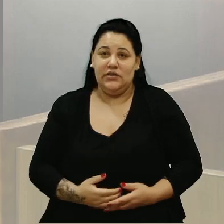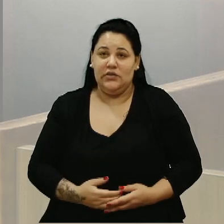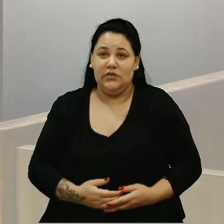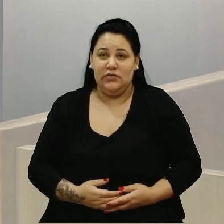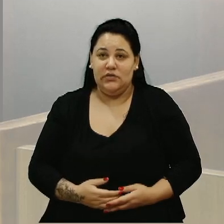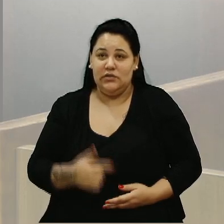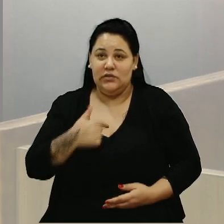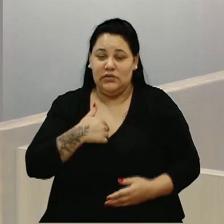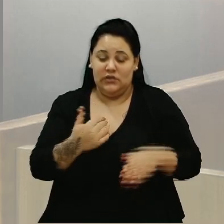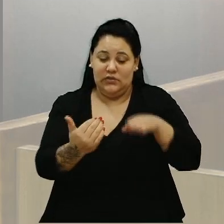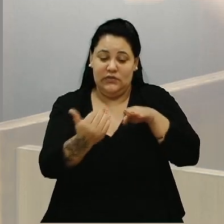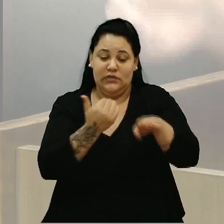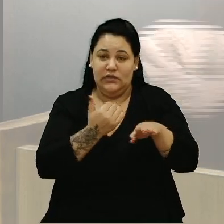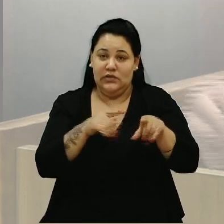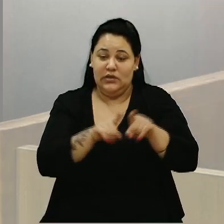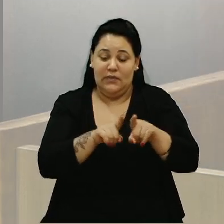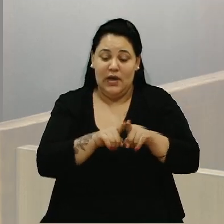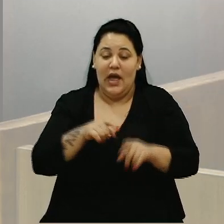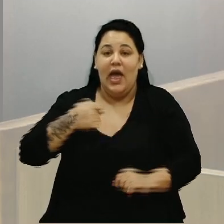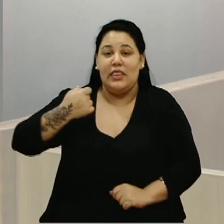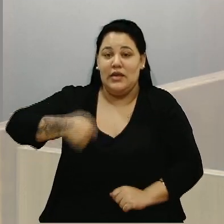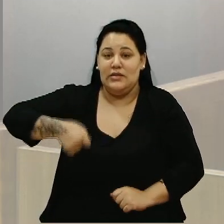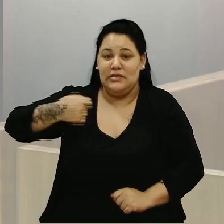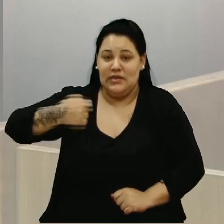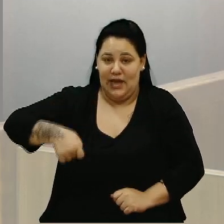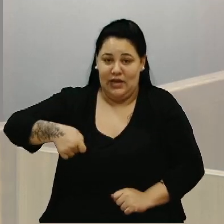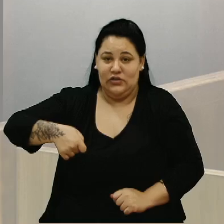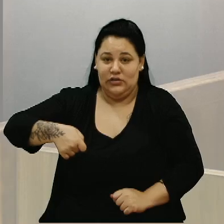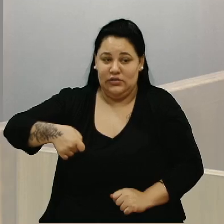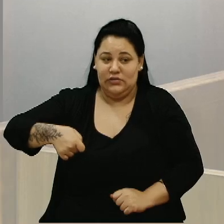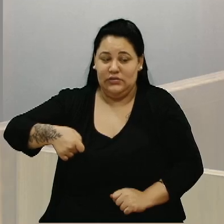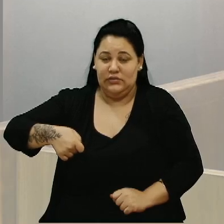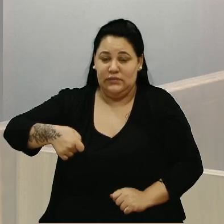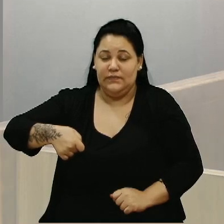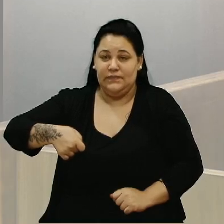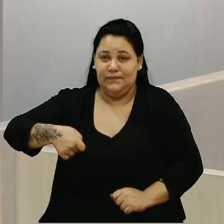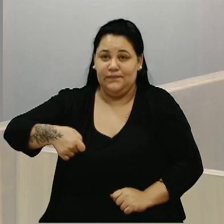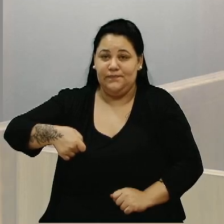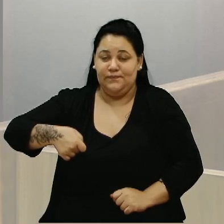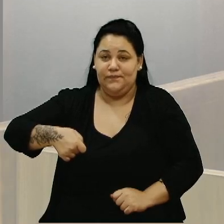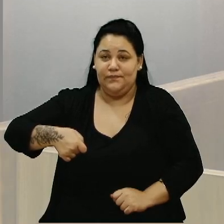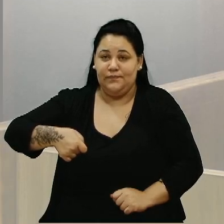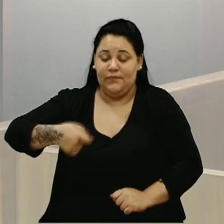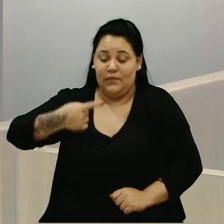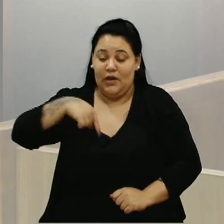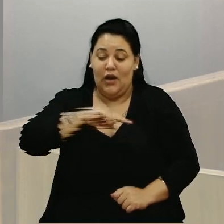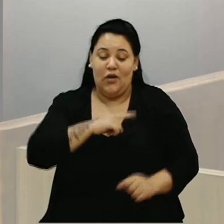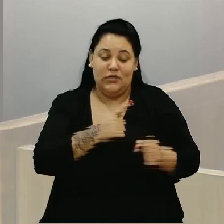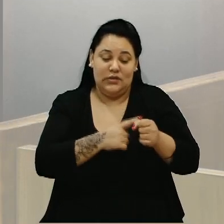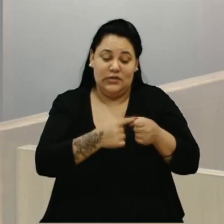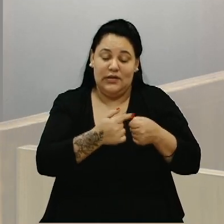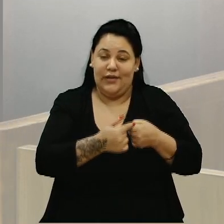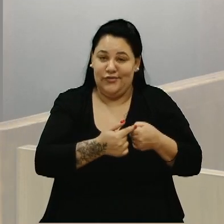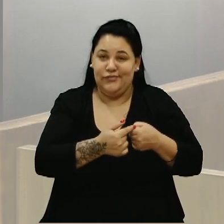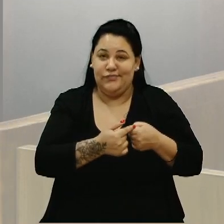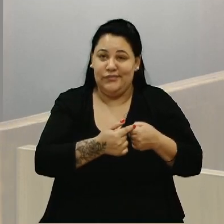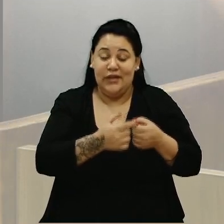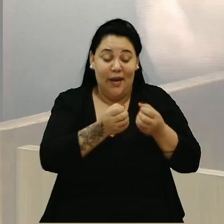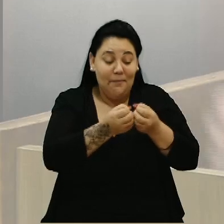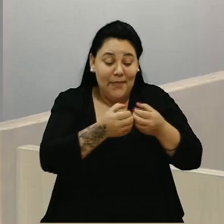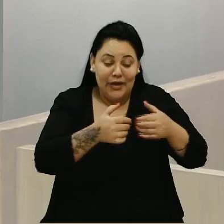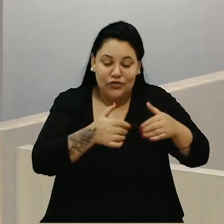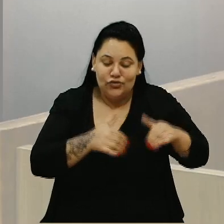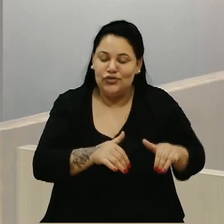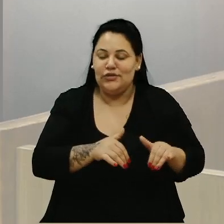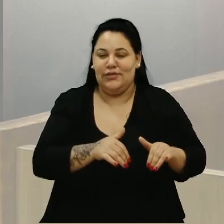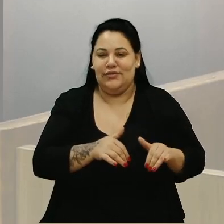acredita da necessidade que está trazendo para essa cidade, que está interrompendo essa